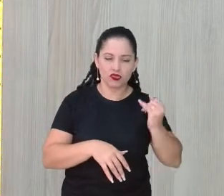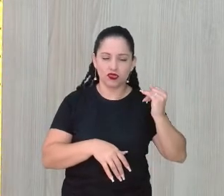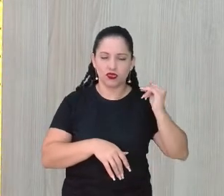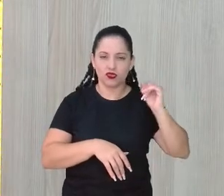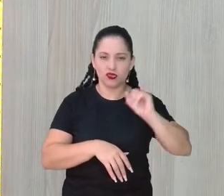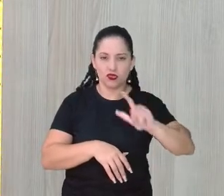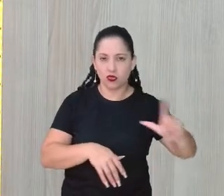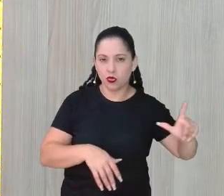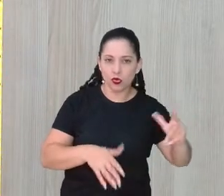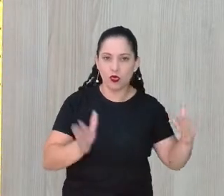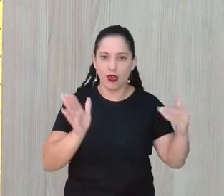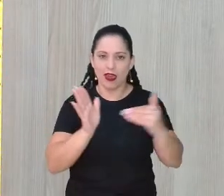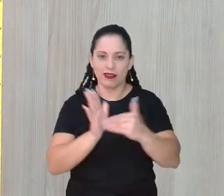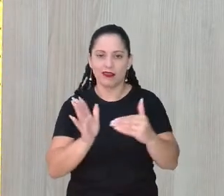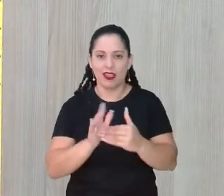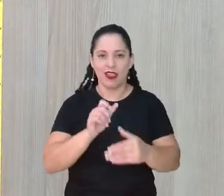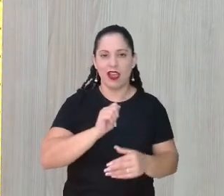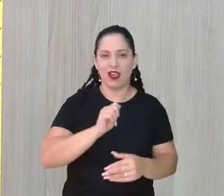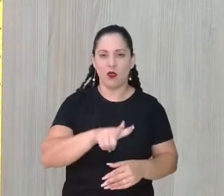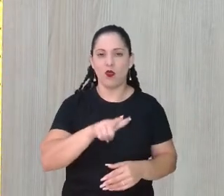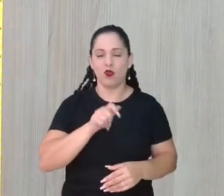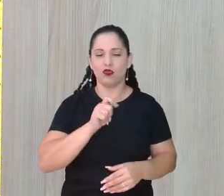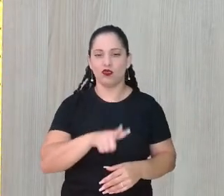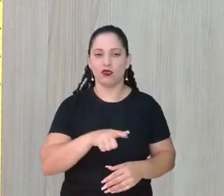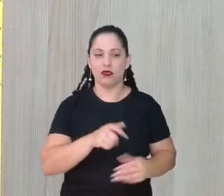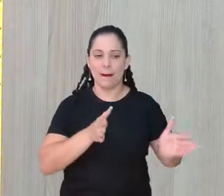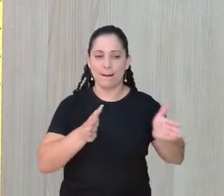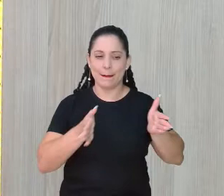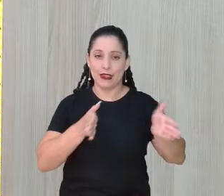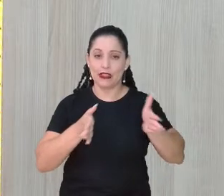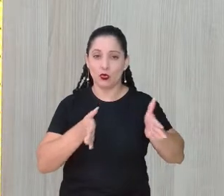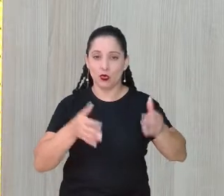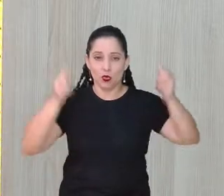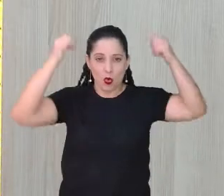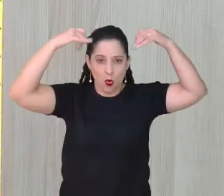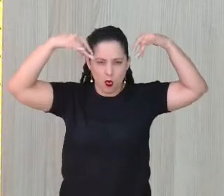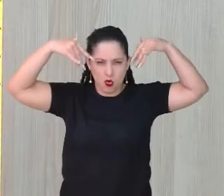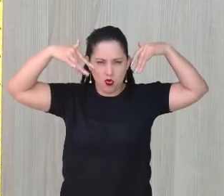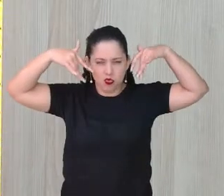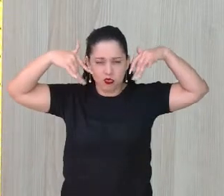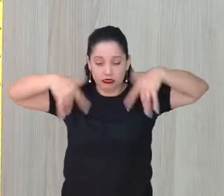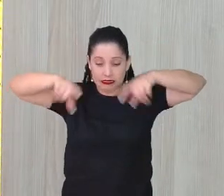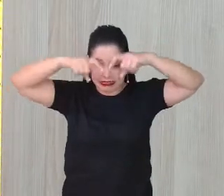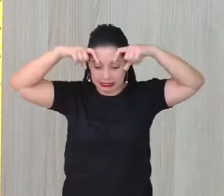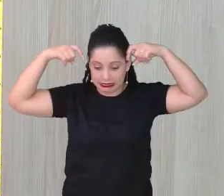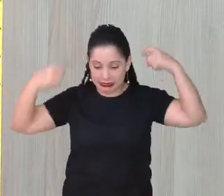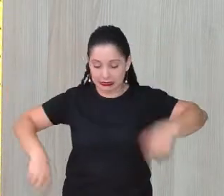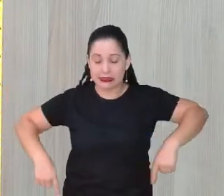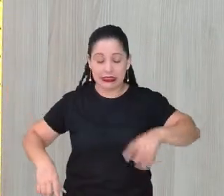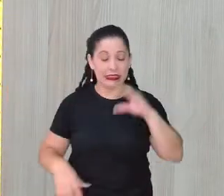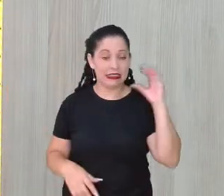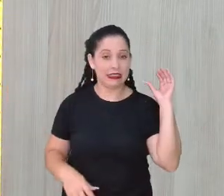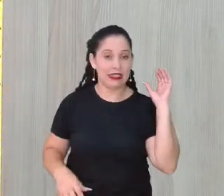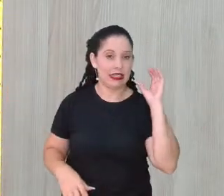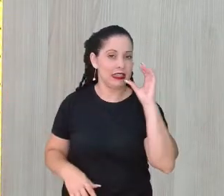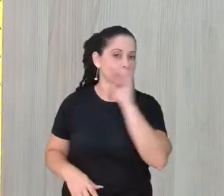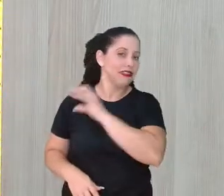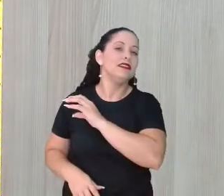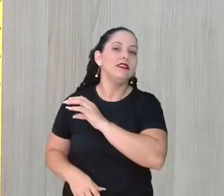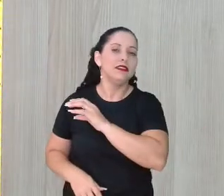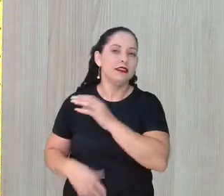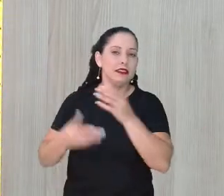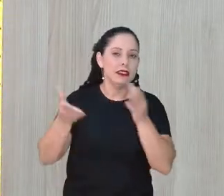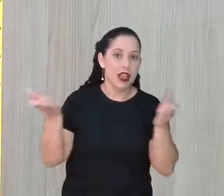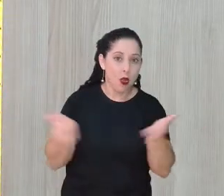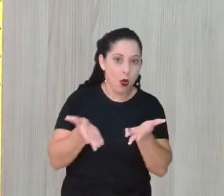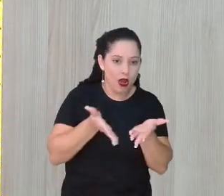16 de julho a 17 de agosto. Então era o período onde vinha aquela última onda de calor e